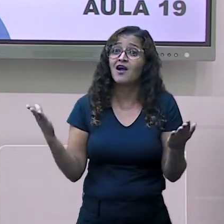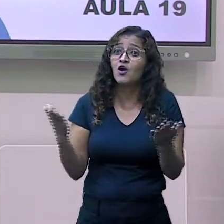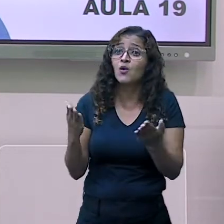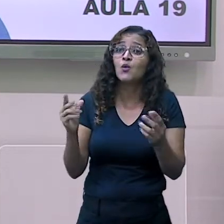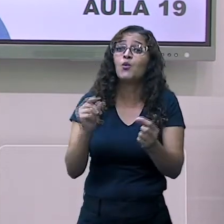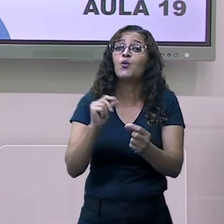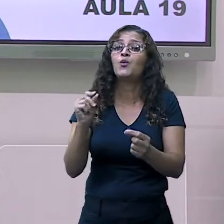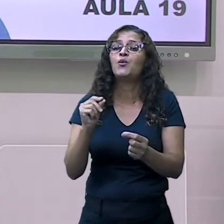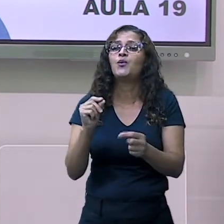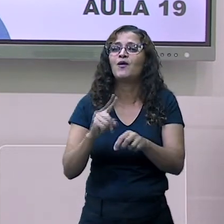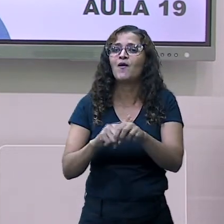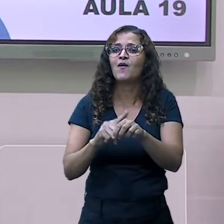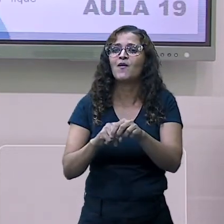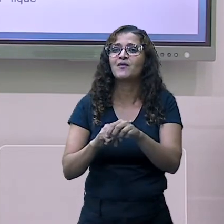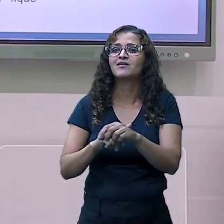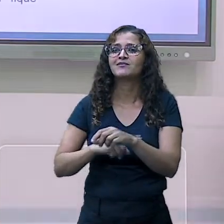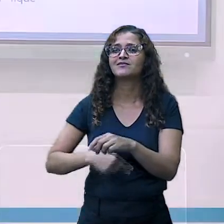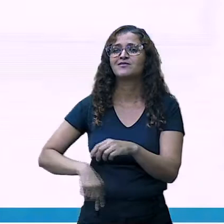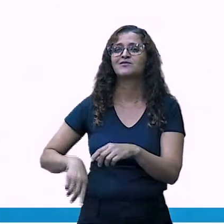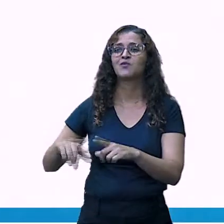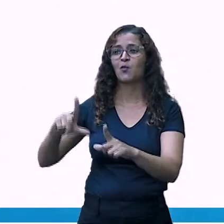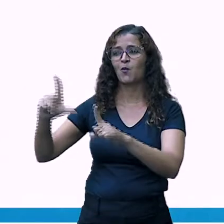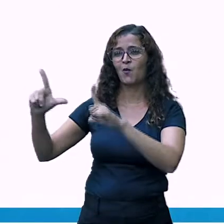da nossa videoaula.